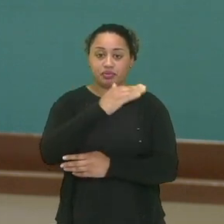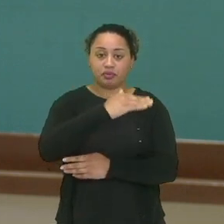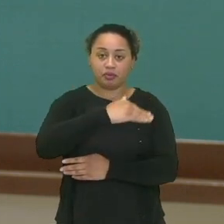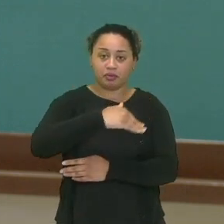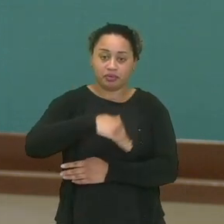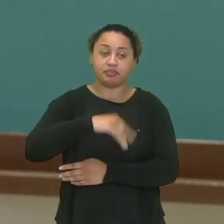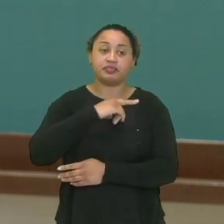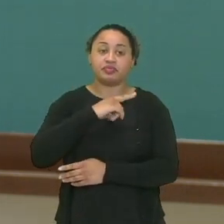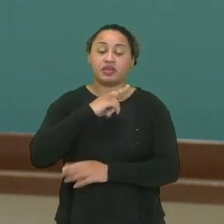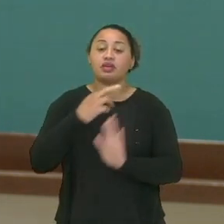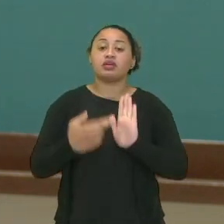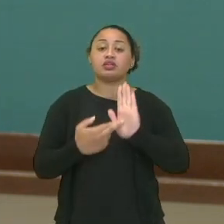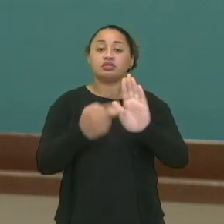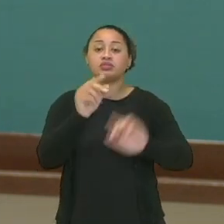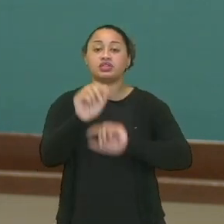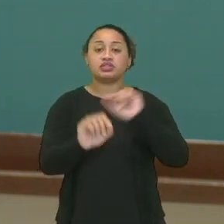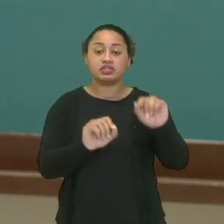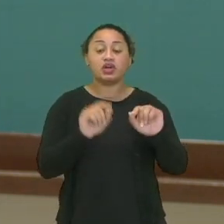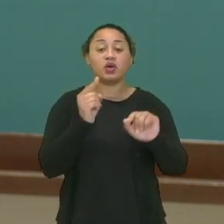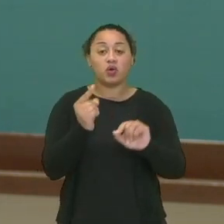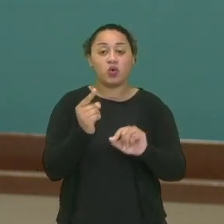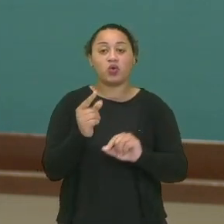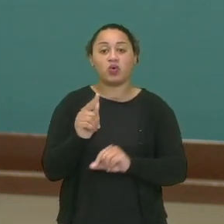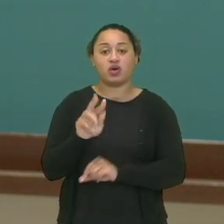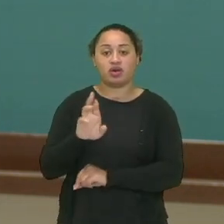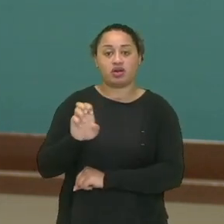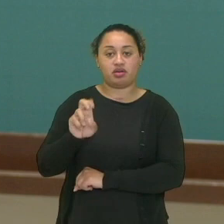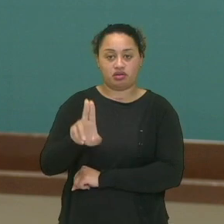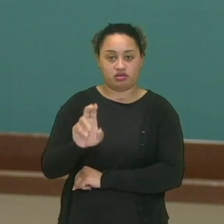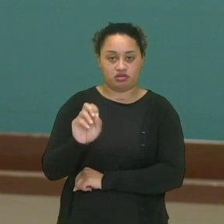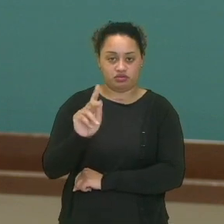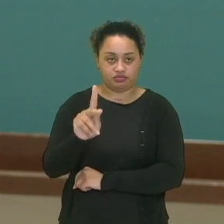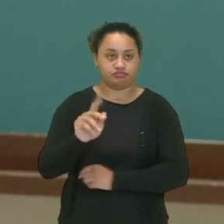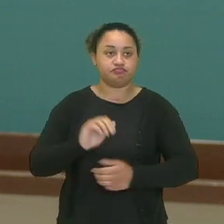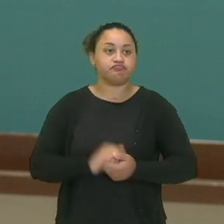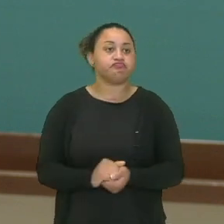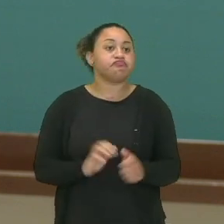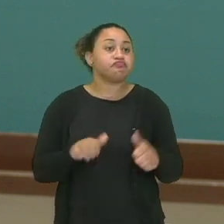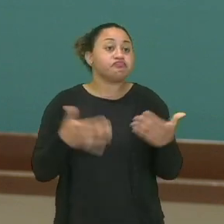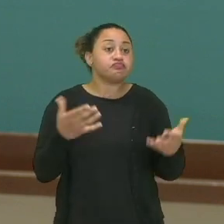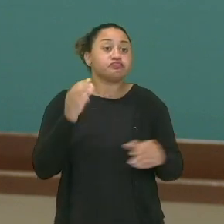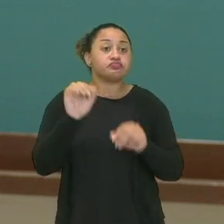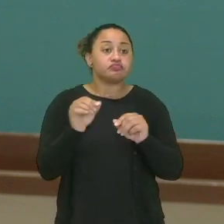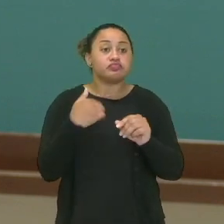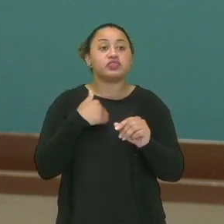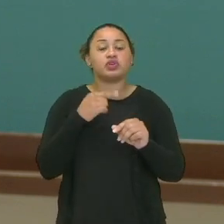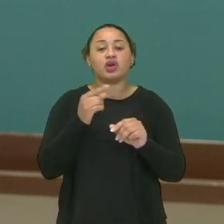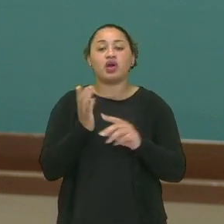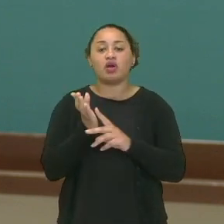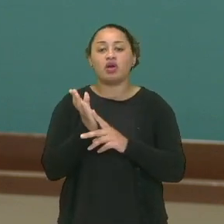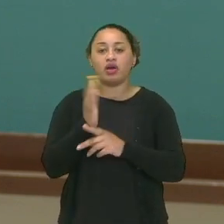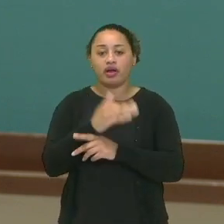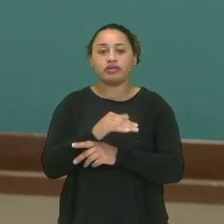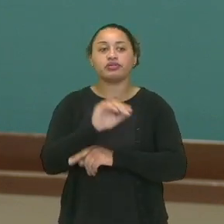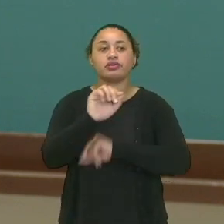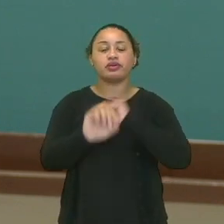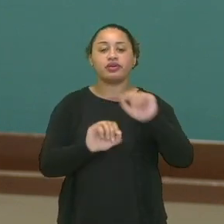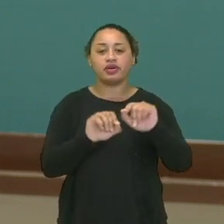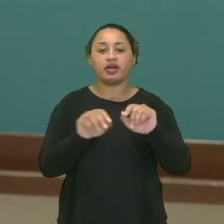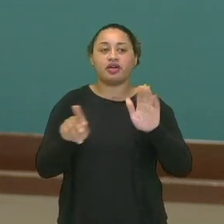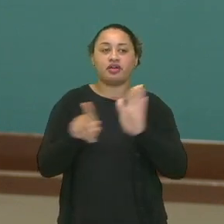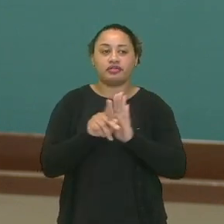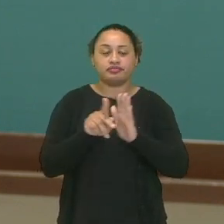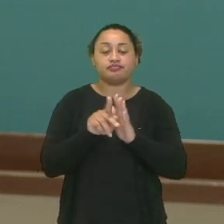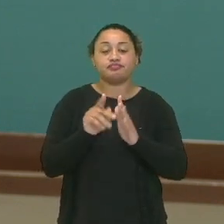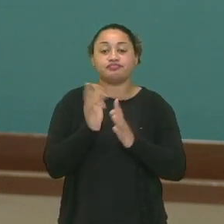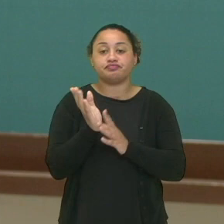ela representa ali 1 grau, tá bom? Aí, olha só, a medida de um ângulo é dada pela medida da sua